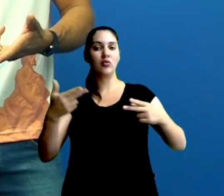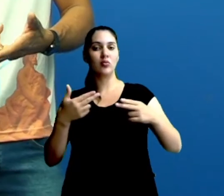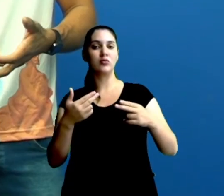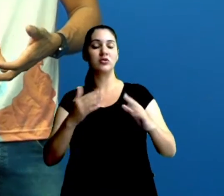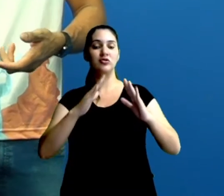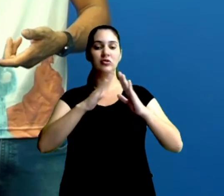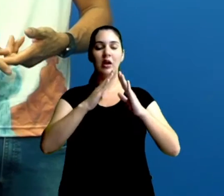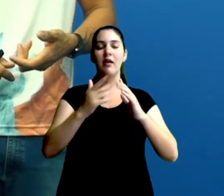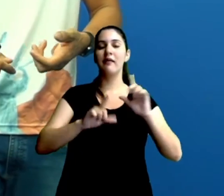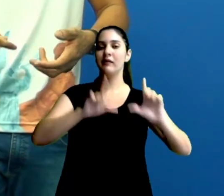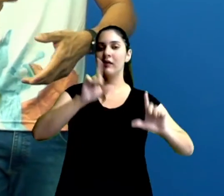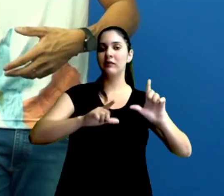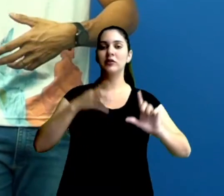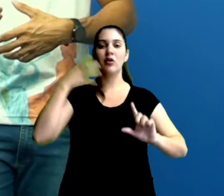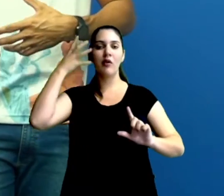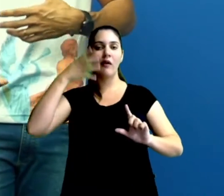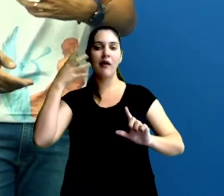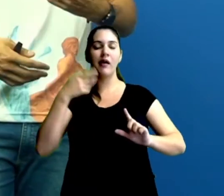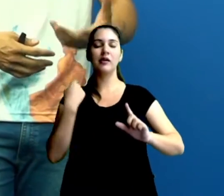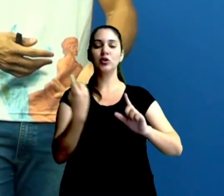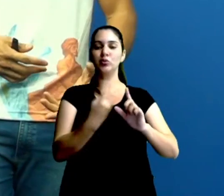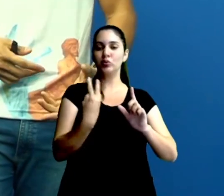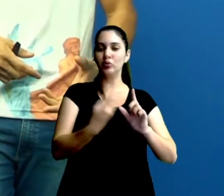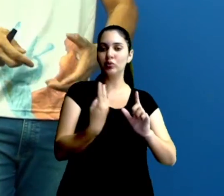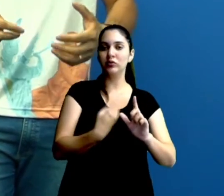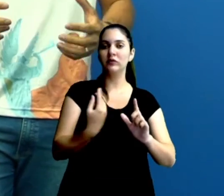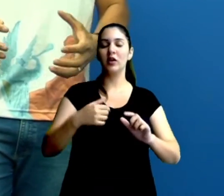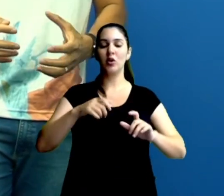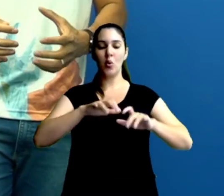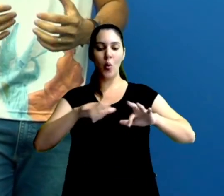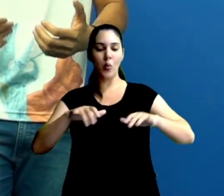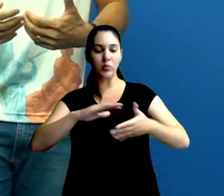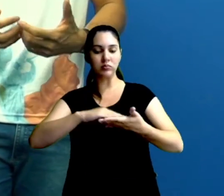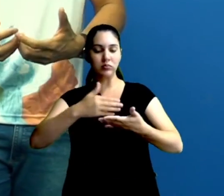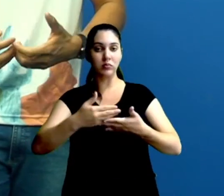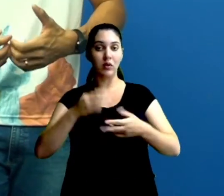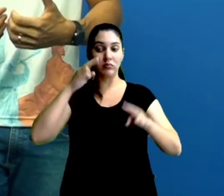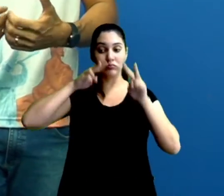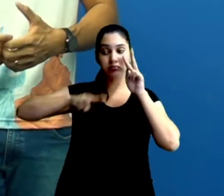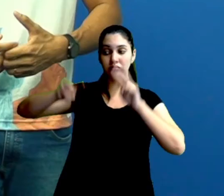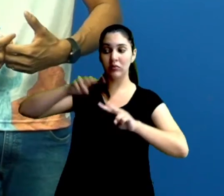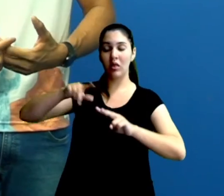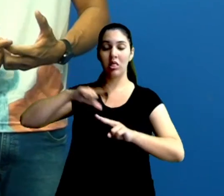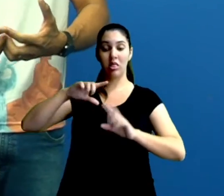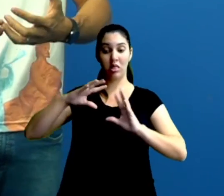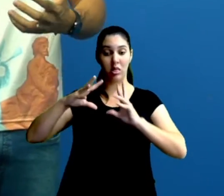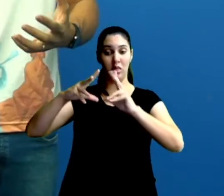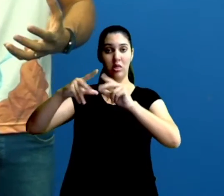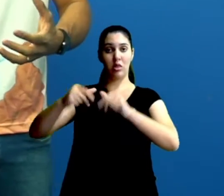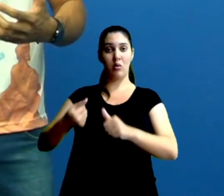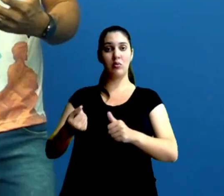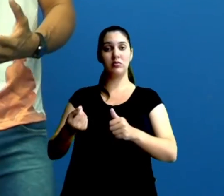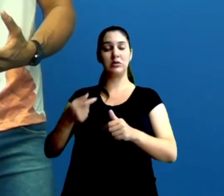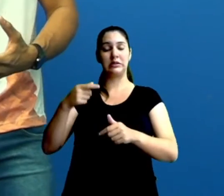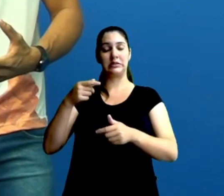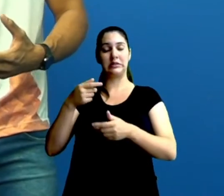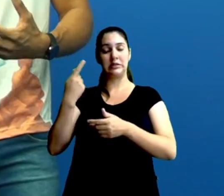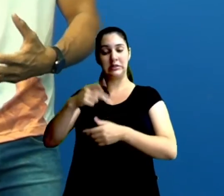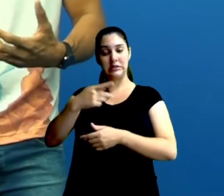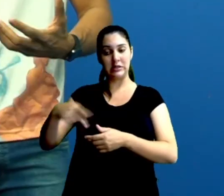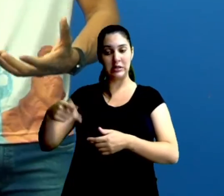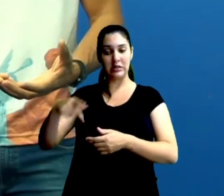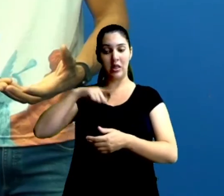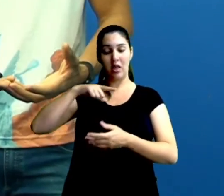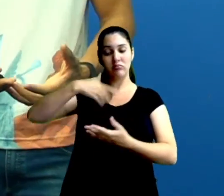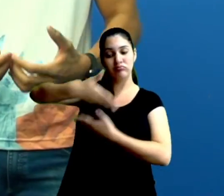as televisões, rádio, liquidificador, computadores. Ou seja, observem que todas essas questões